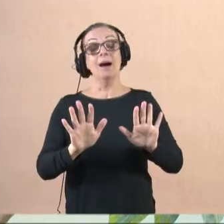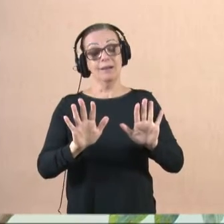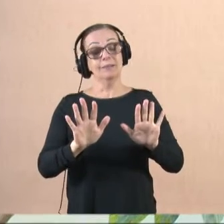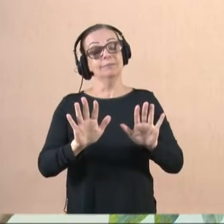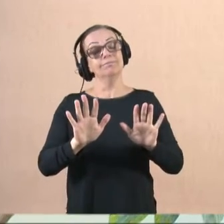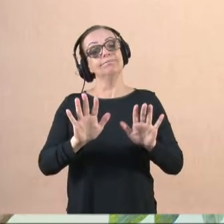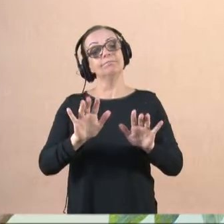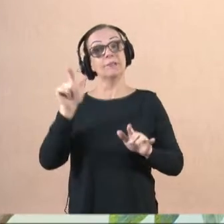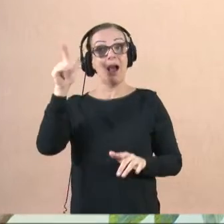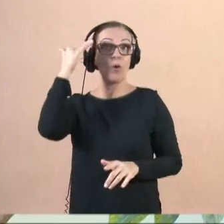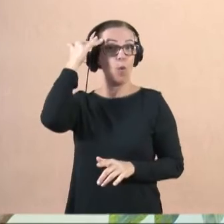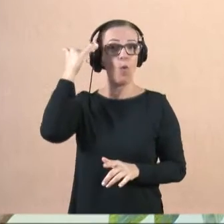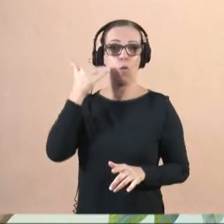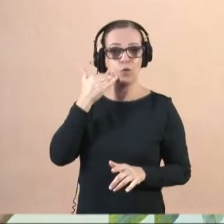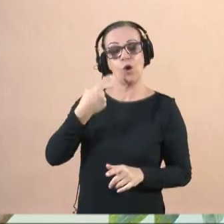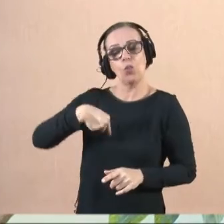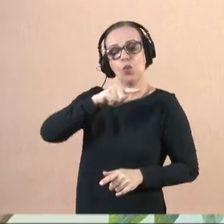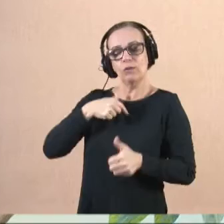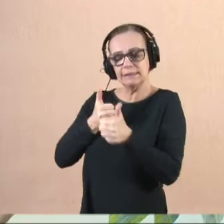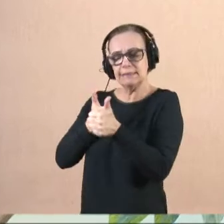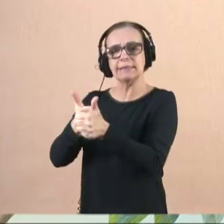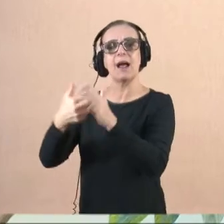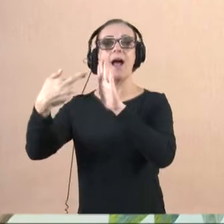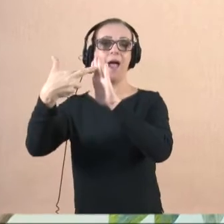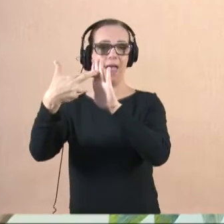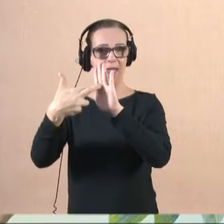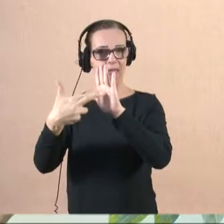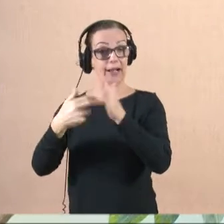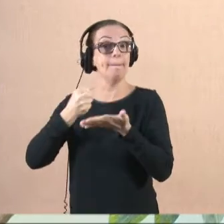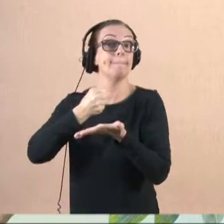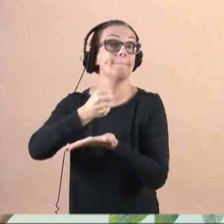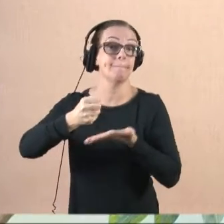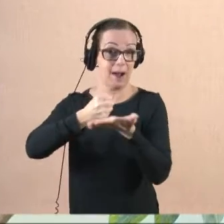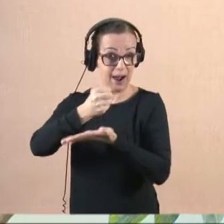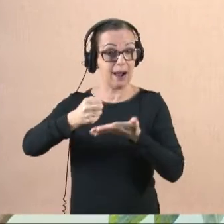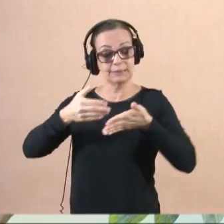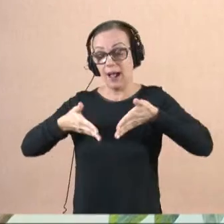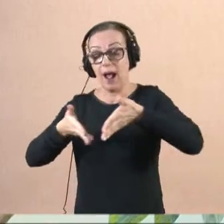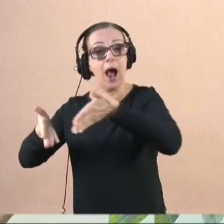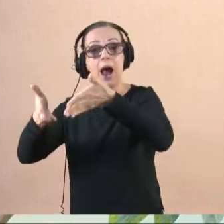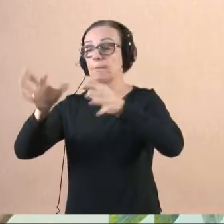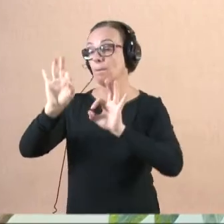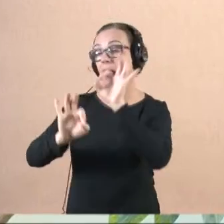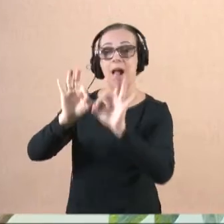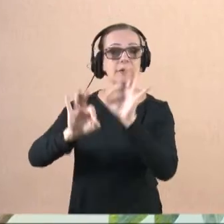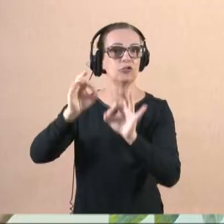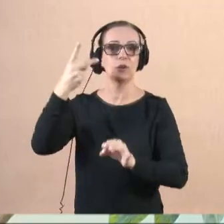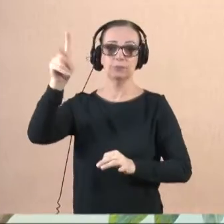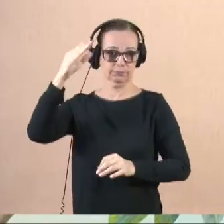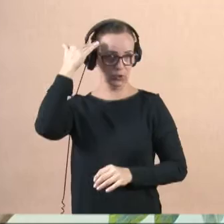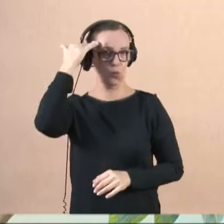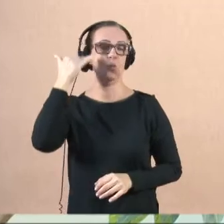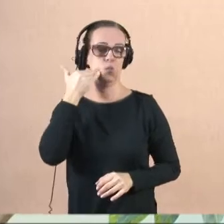simplesmente na correia estamos seguindo umas regras básicas ou entre sesi planejadas pela